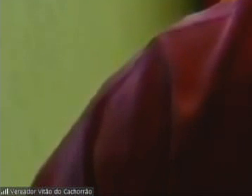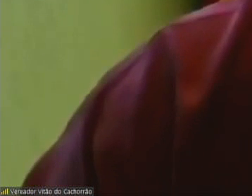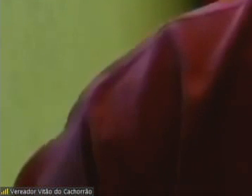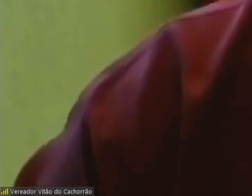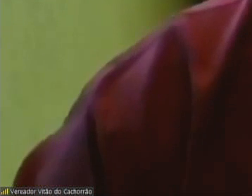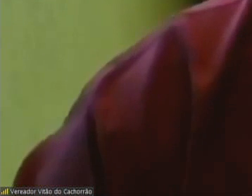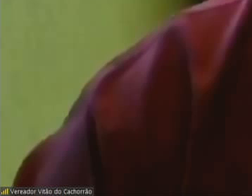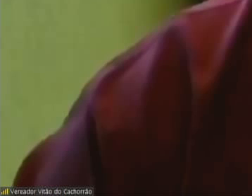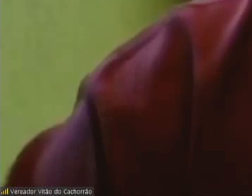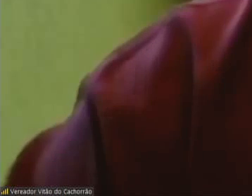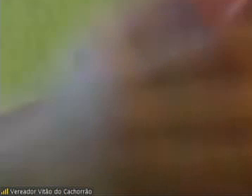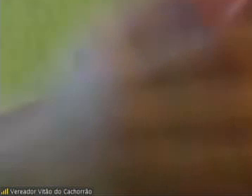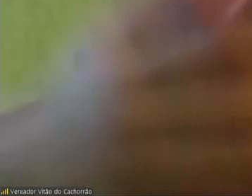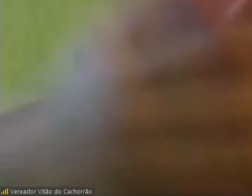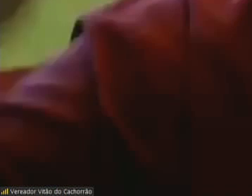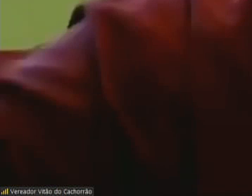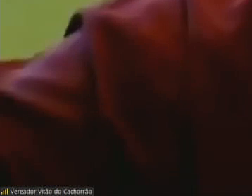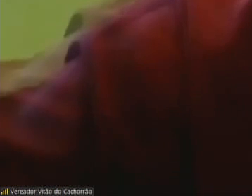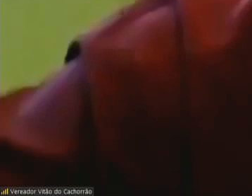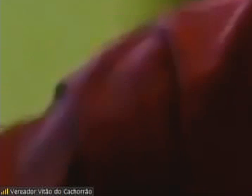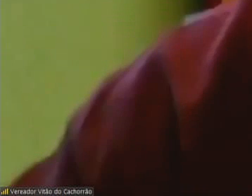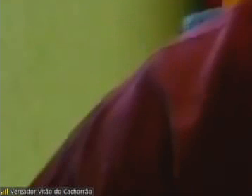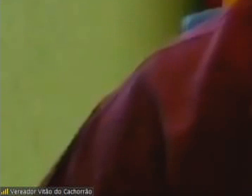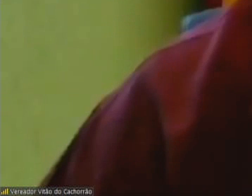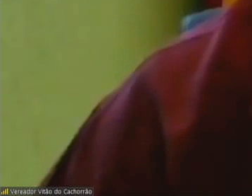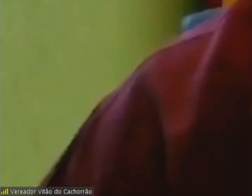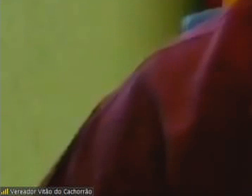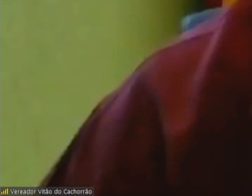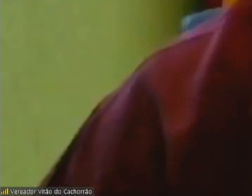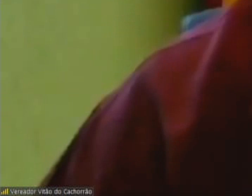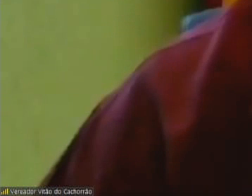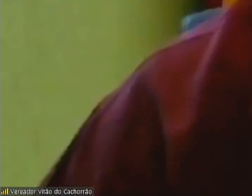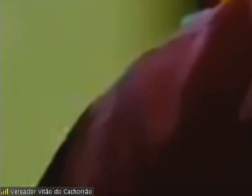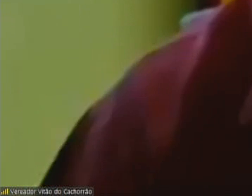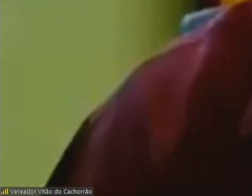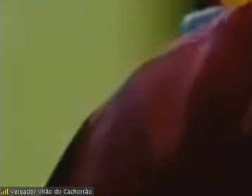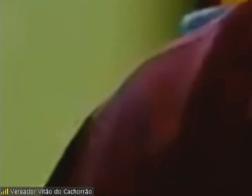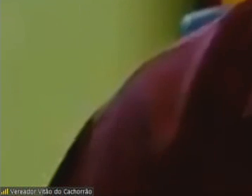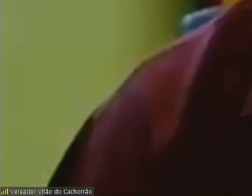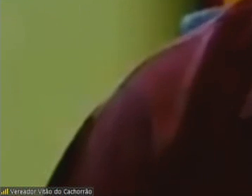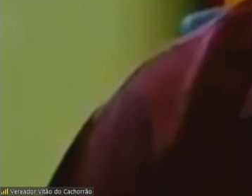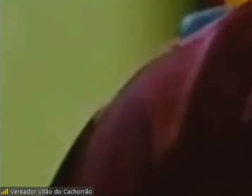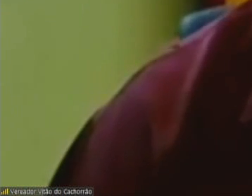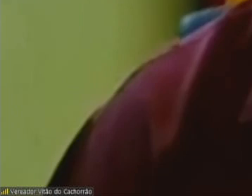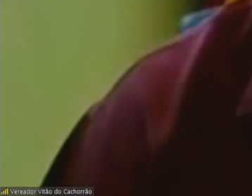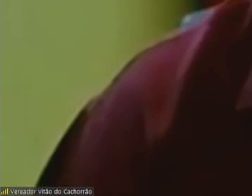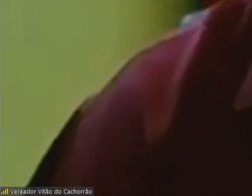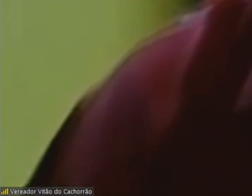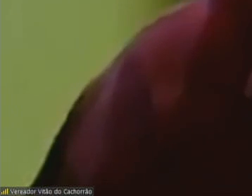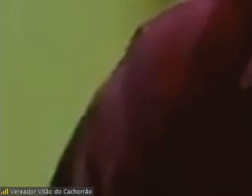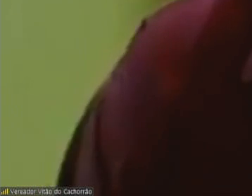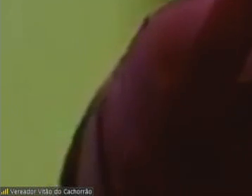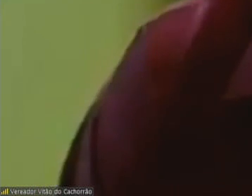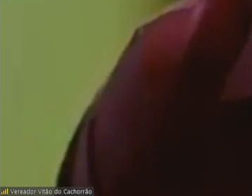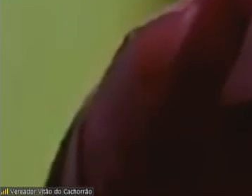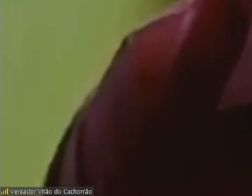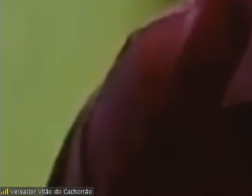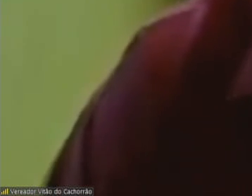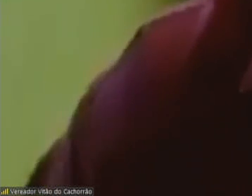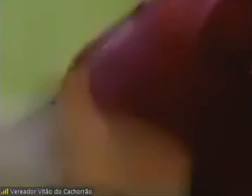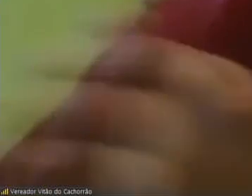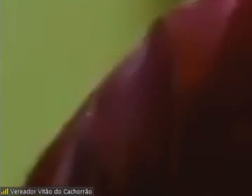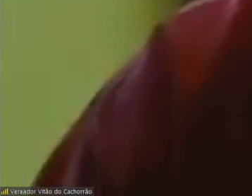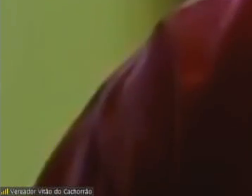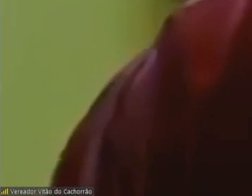comércio, tinha que ser a mais de 8 horas, não volto atrás, e o ônibus funcionar 100% da frota. Porque o ônibus